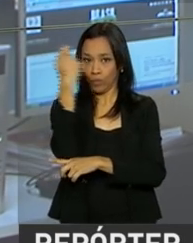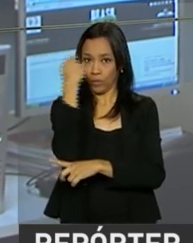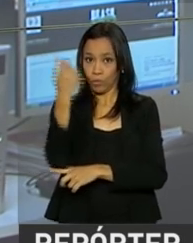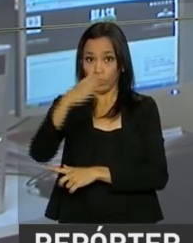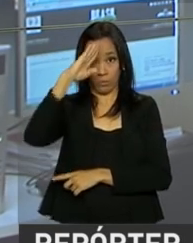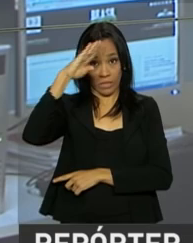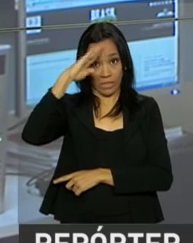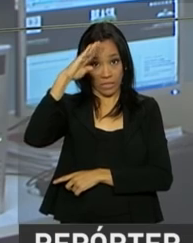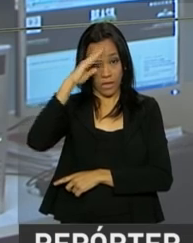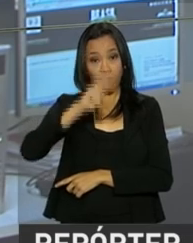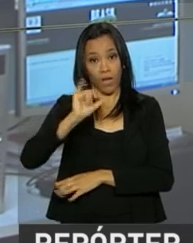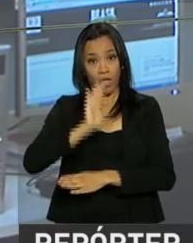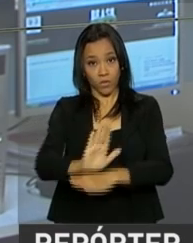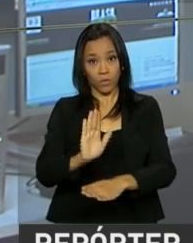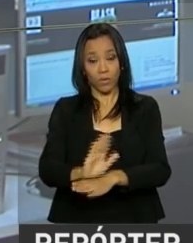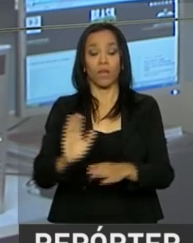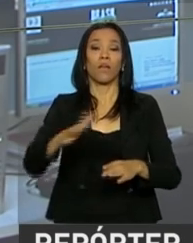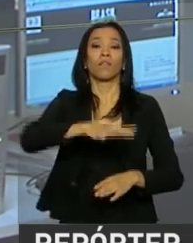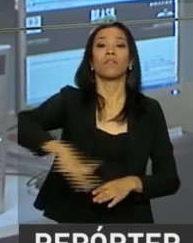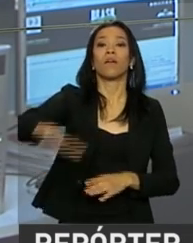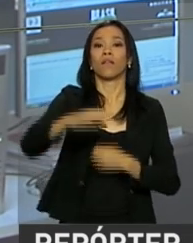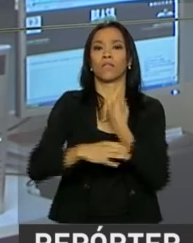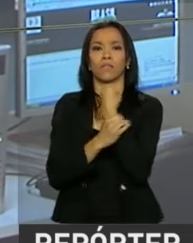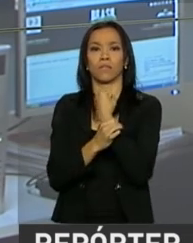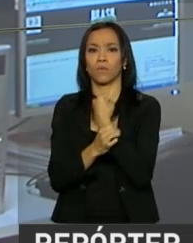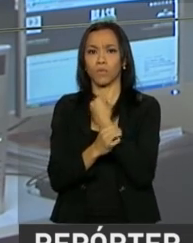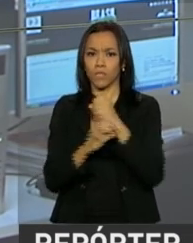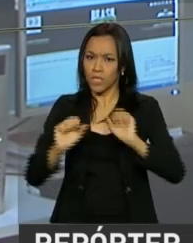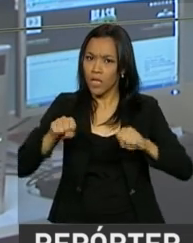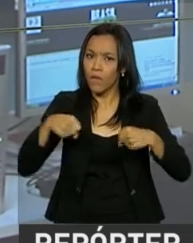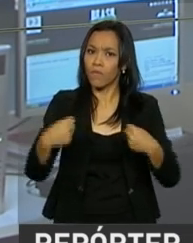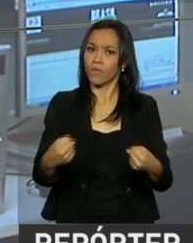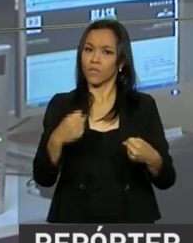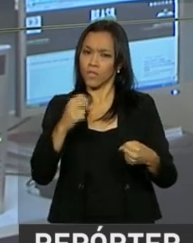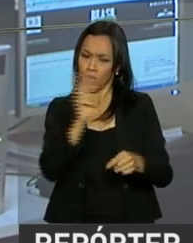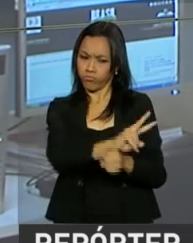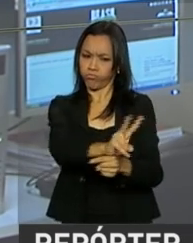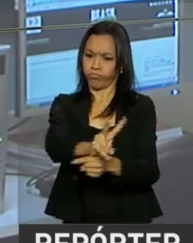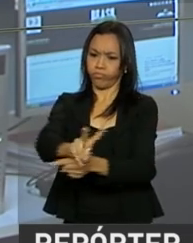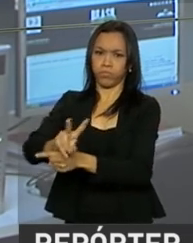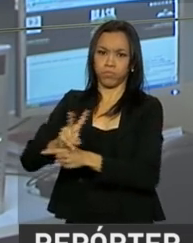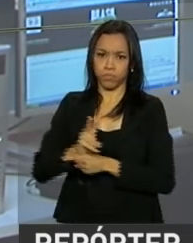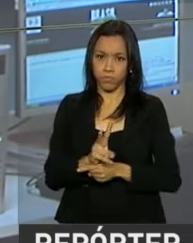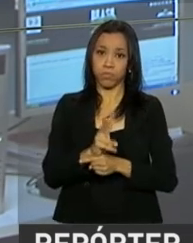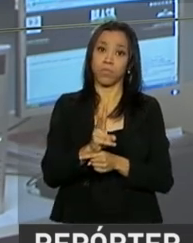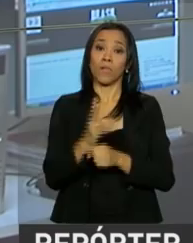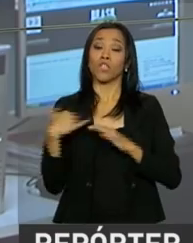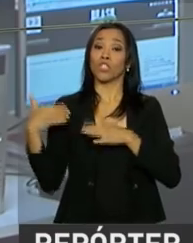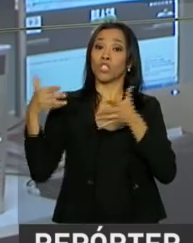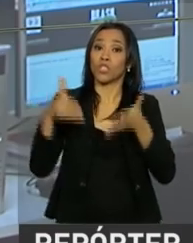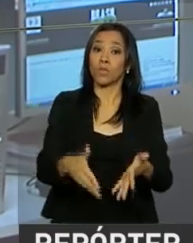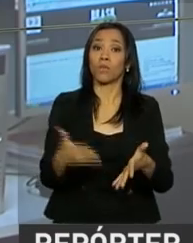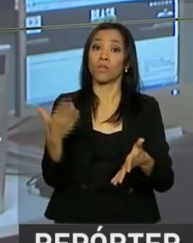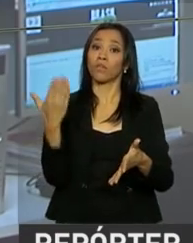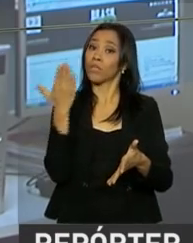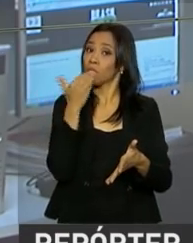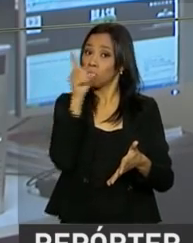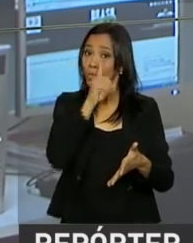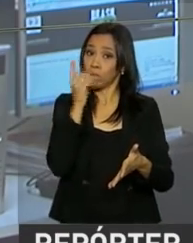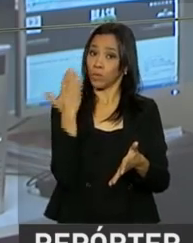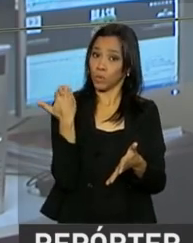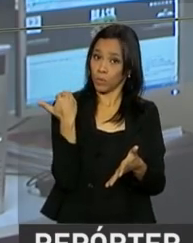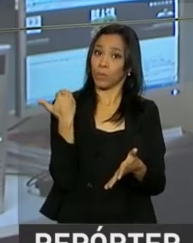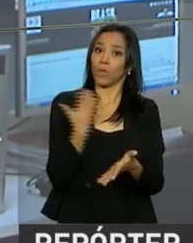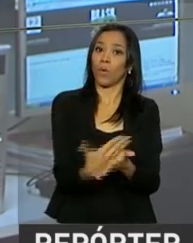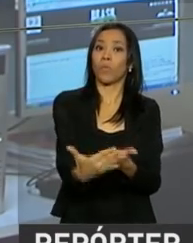apoiar os órgãos de segurança pública do estado e reforçar o policiamento. A Força Nacional está em Porto Alegre desde domingo. A